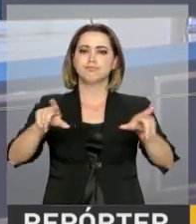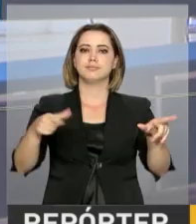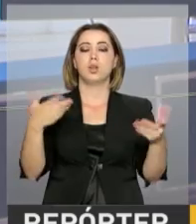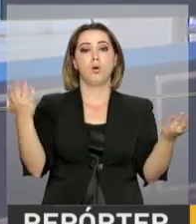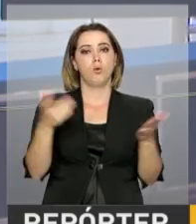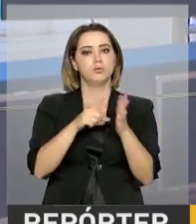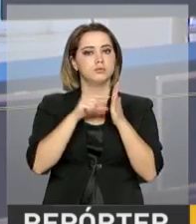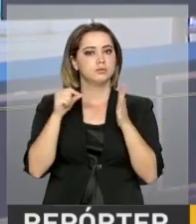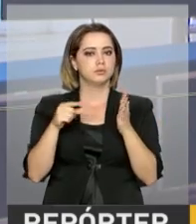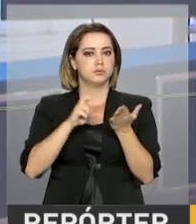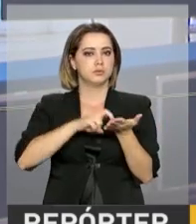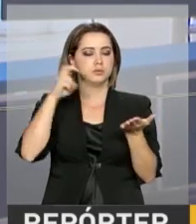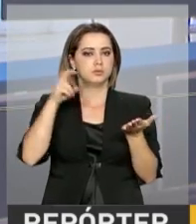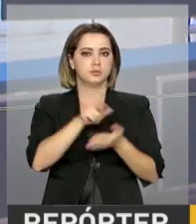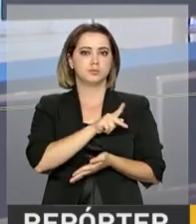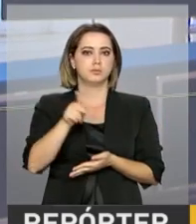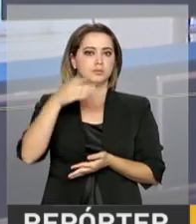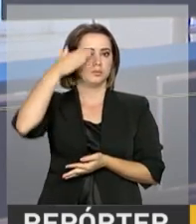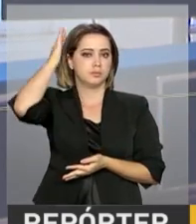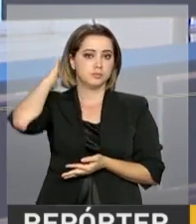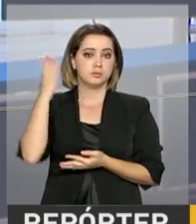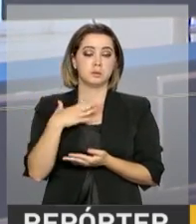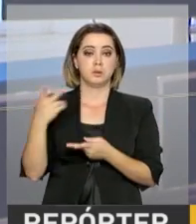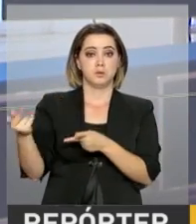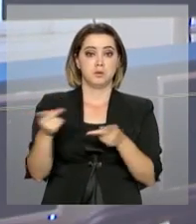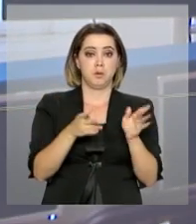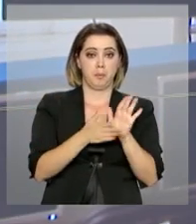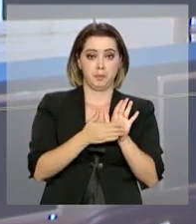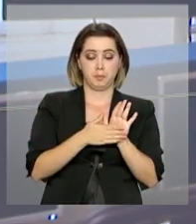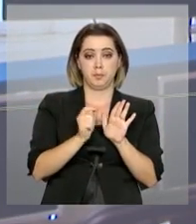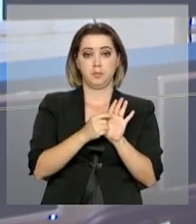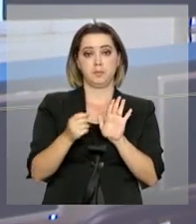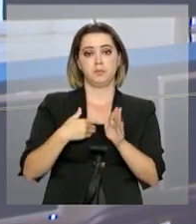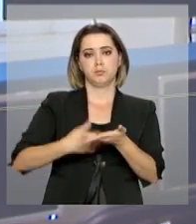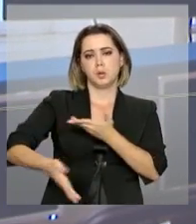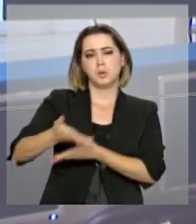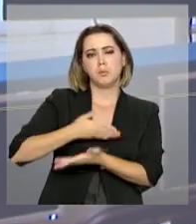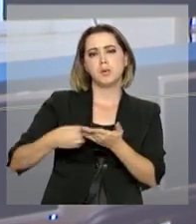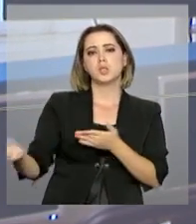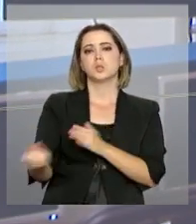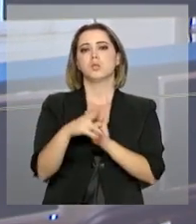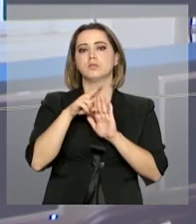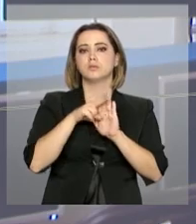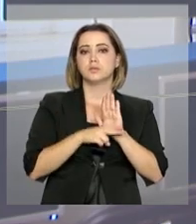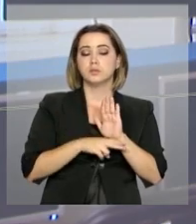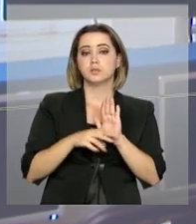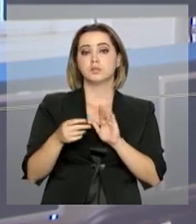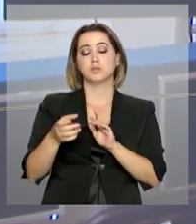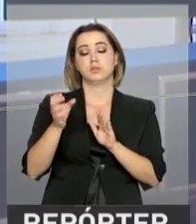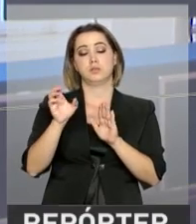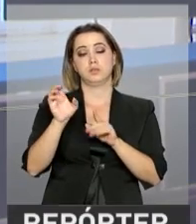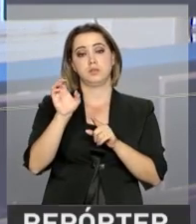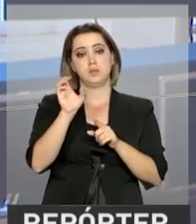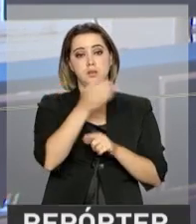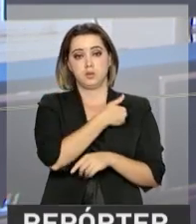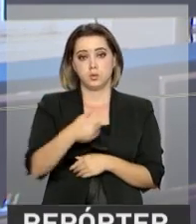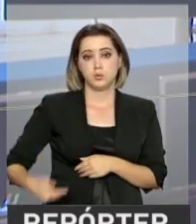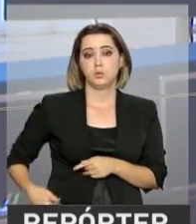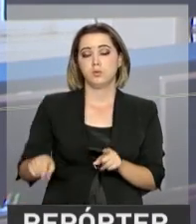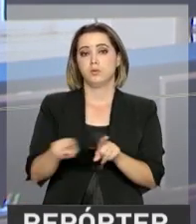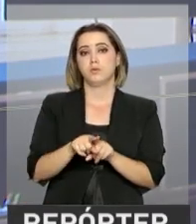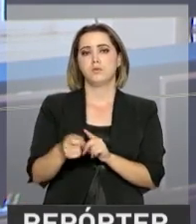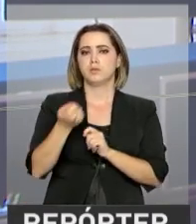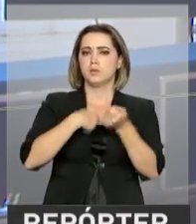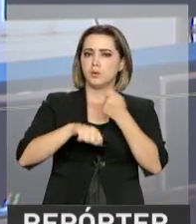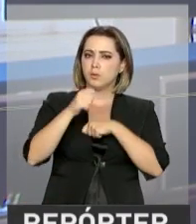Planalto pela manhã o presidente Michel Temer recebeu propostas para modernizar o estado e recuperar a economia do país as